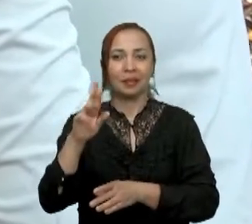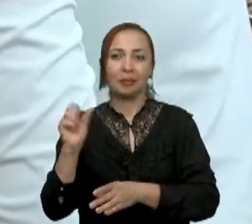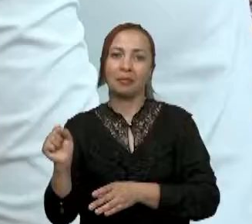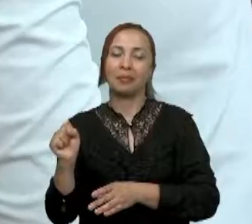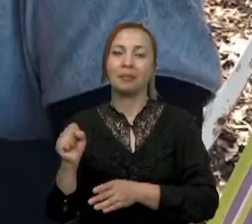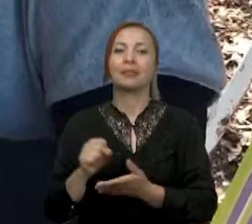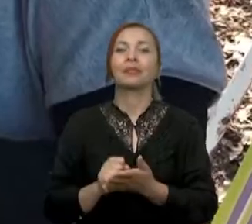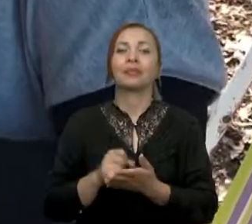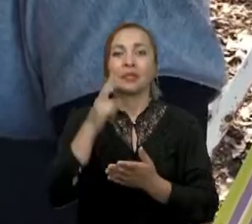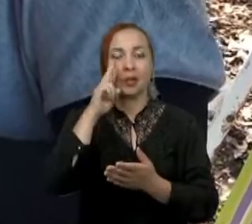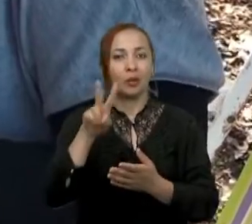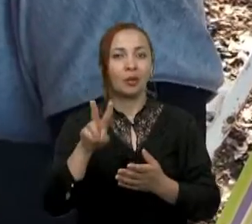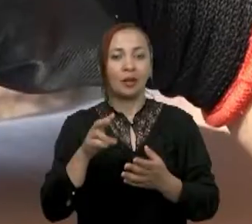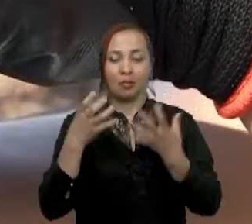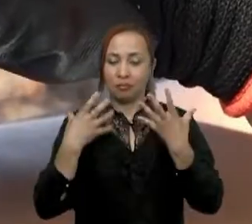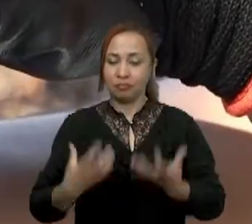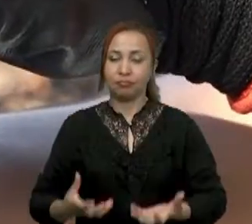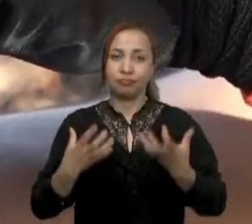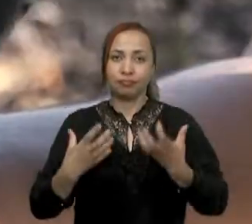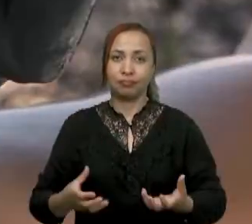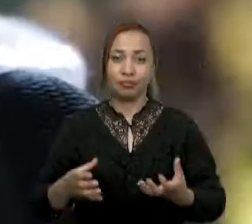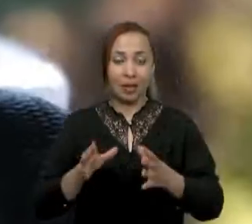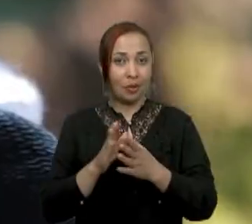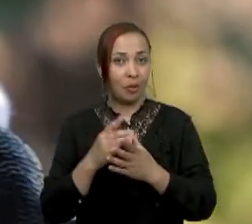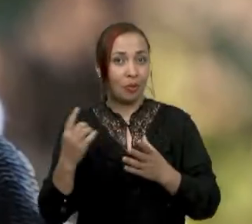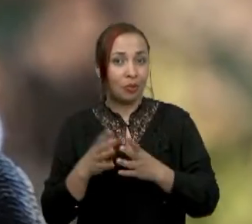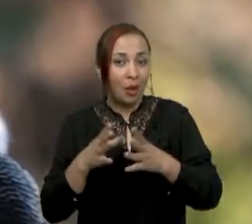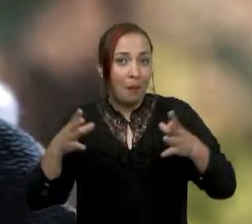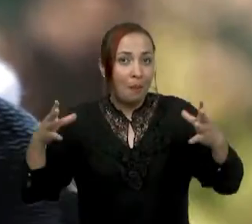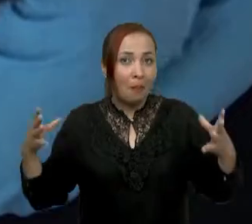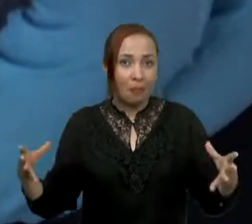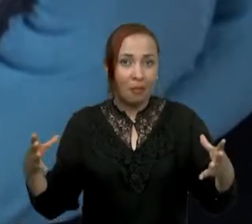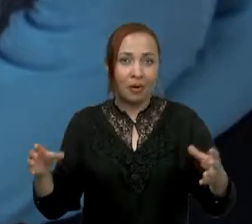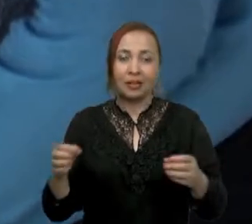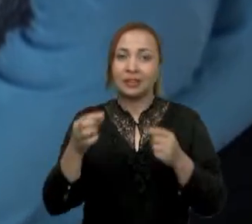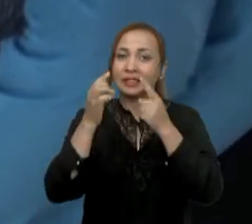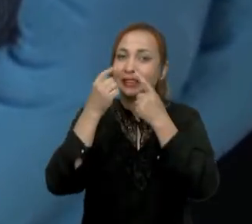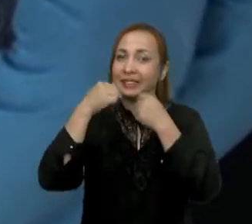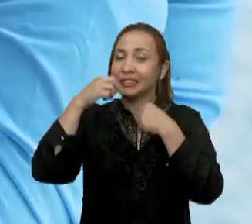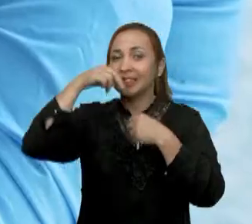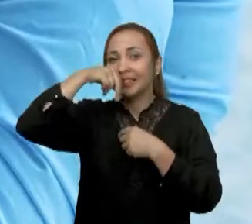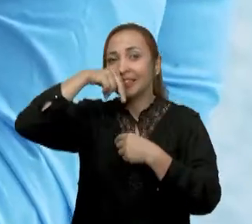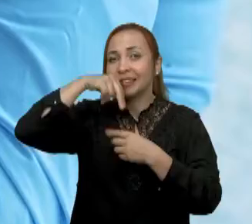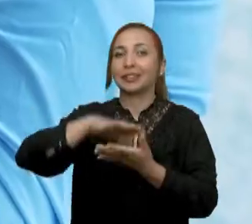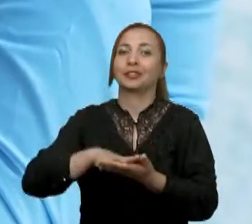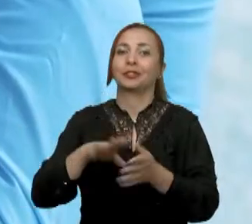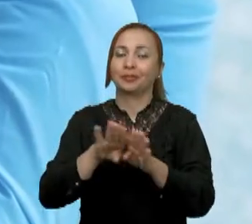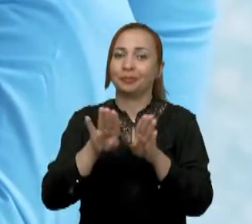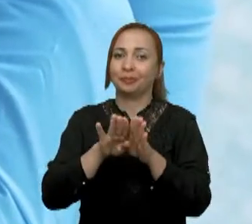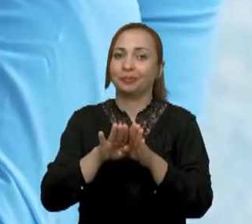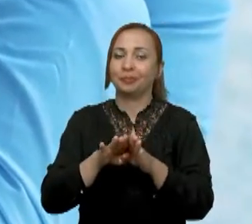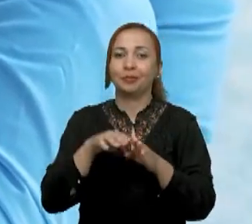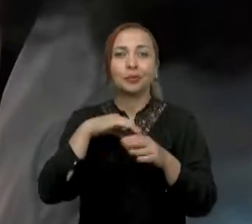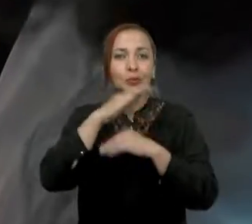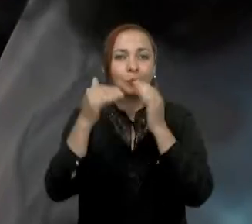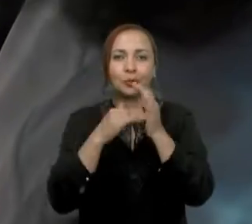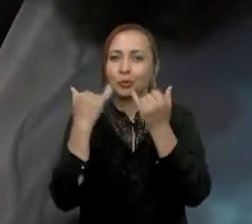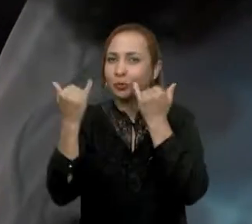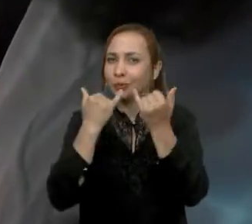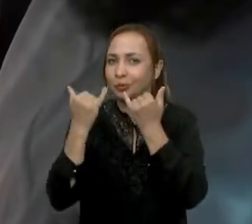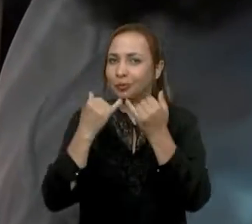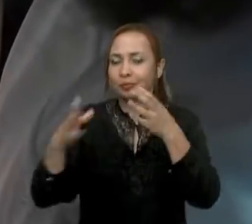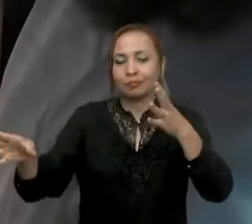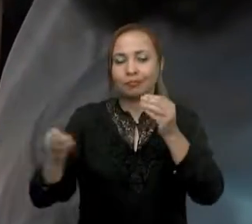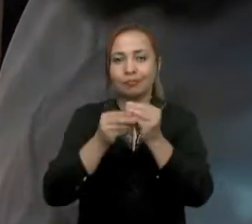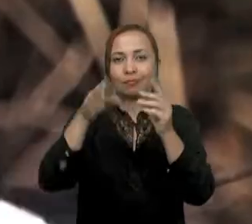animais são analisados verifica-se o peso comprimento dentição e eles também são identificados tudo que a informação